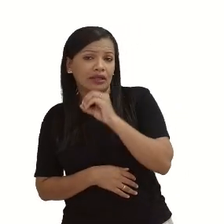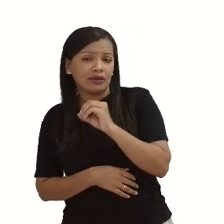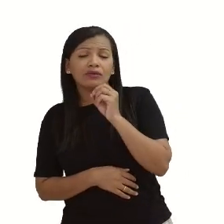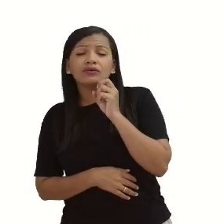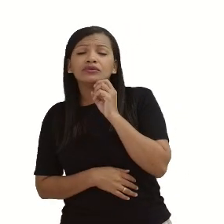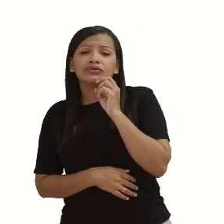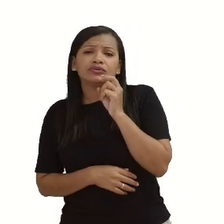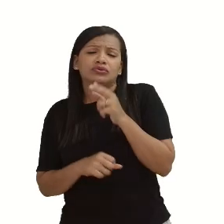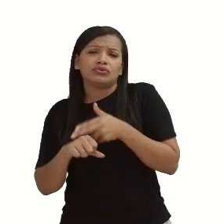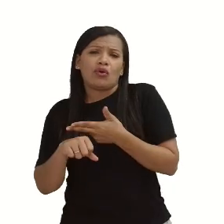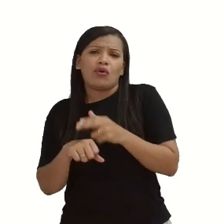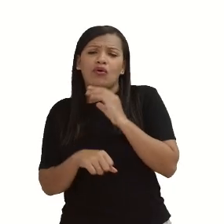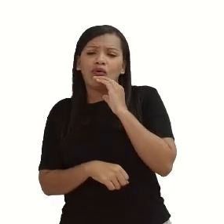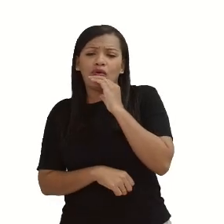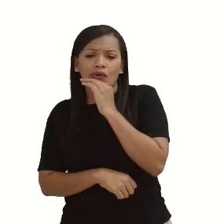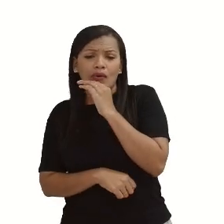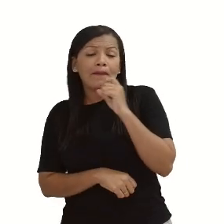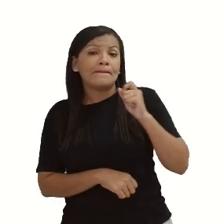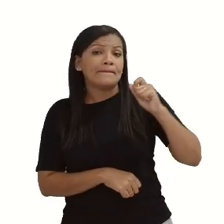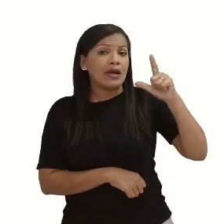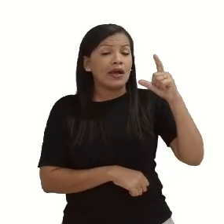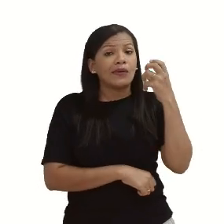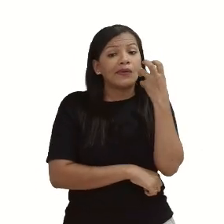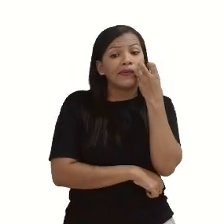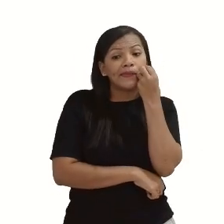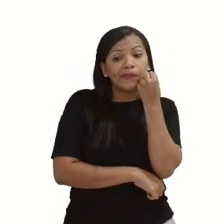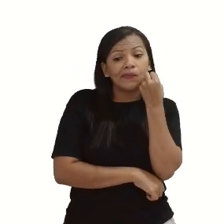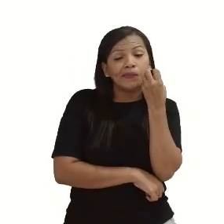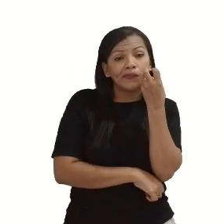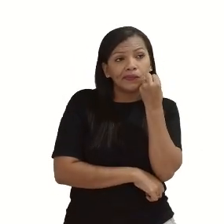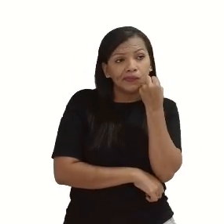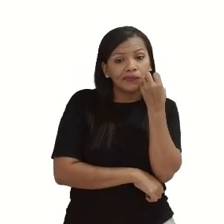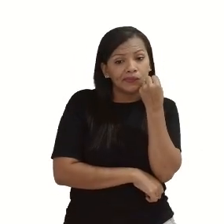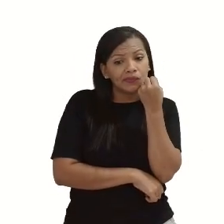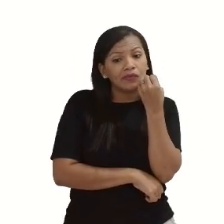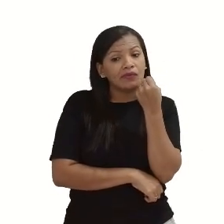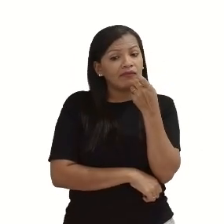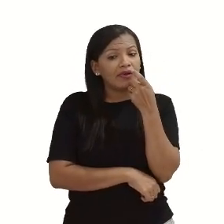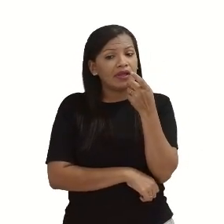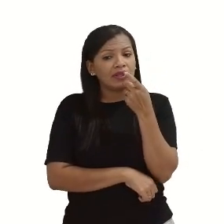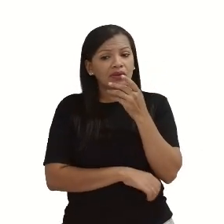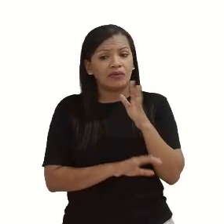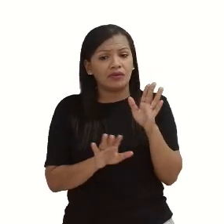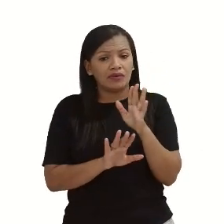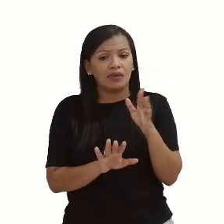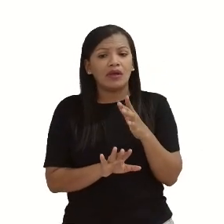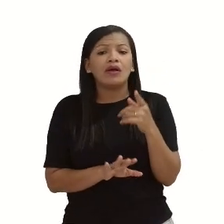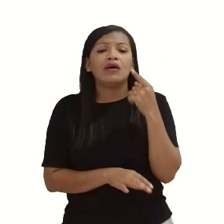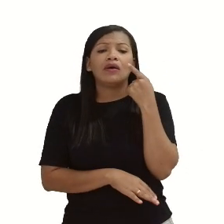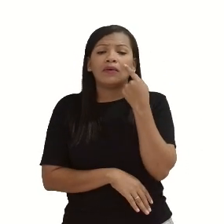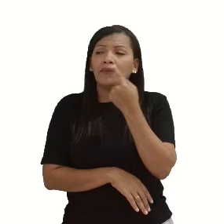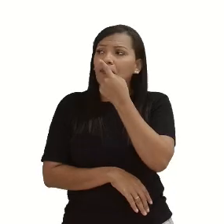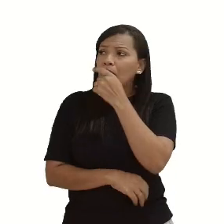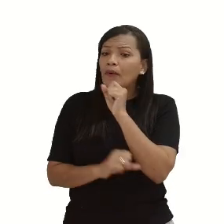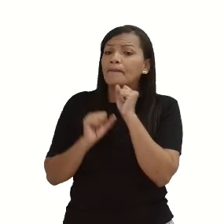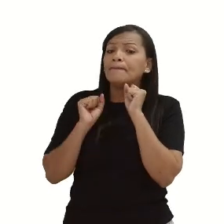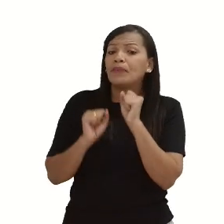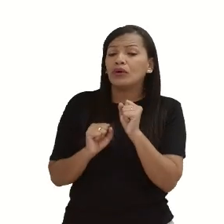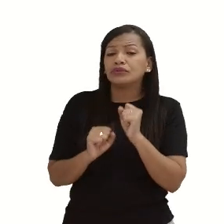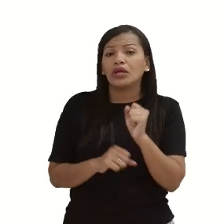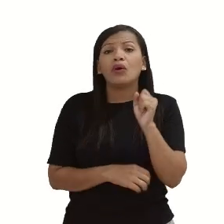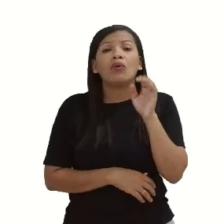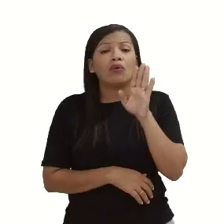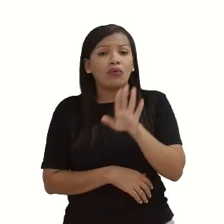que está o menor, e o maior para suco. Então, um candidato, não estou dizendo ainda que é ele, mas um forte candidato é o gráfico